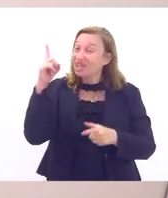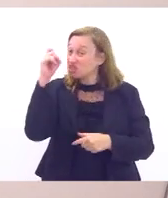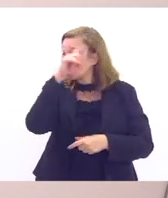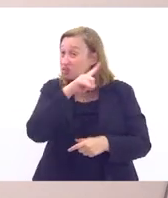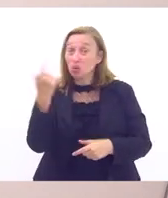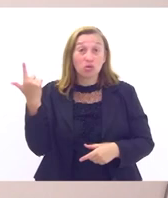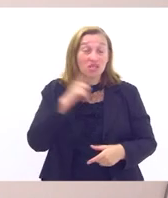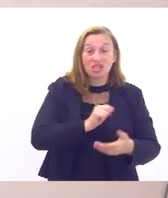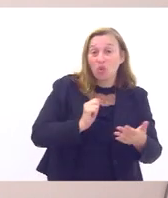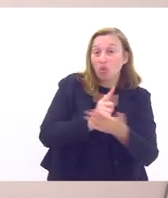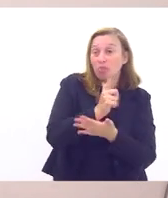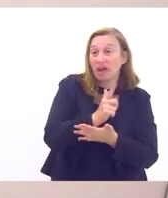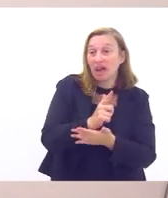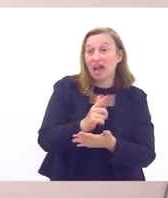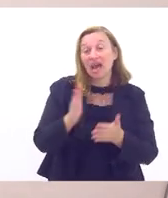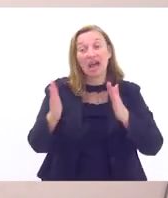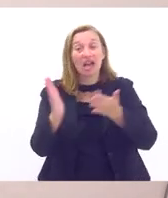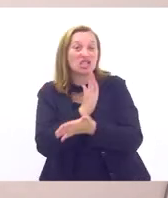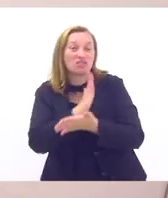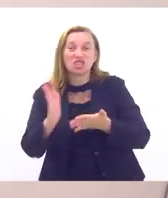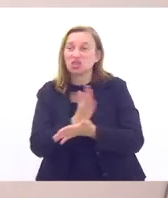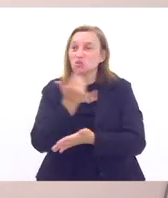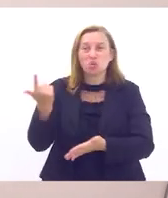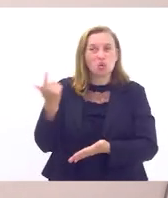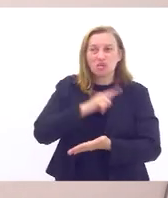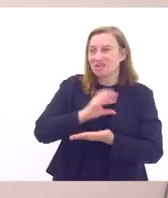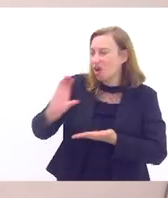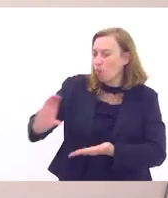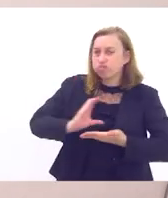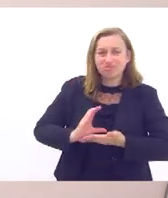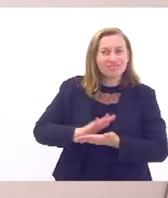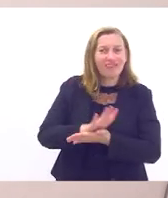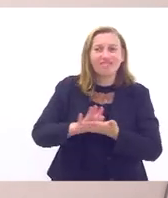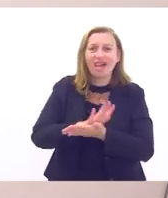conseguir comprar. Muitas vezes a gente não consegue orçamento, a gente não consegue achar